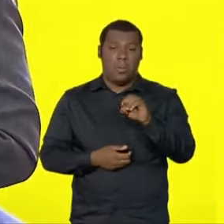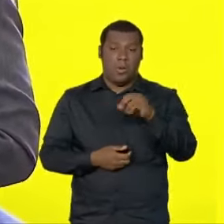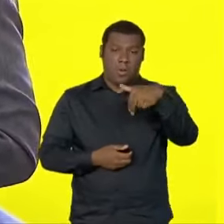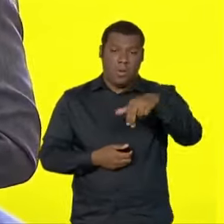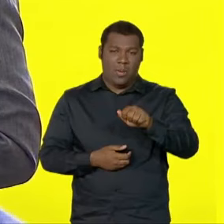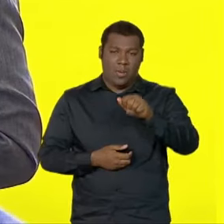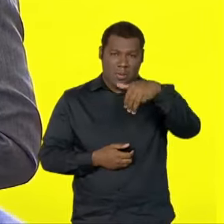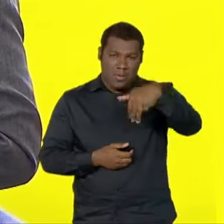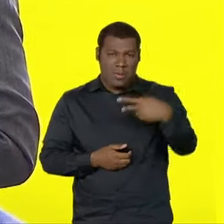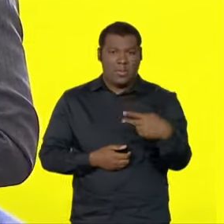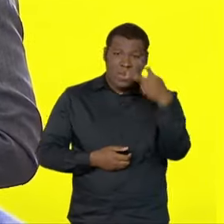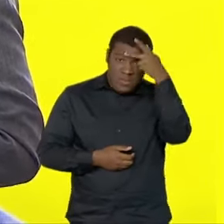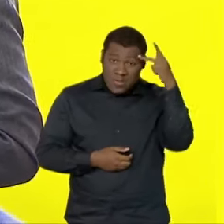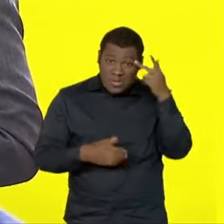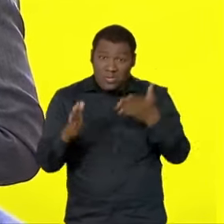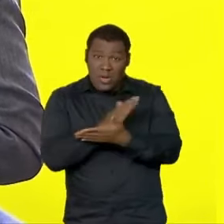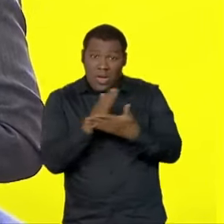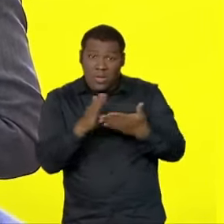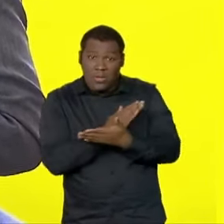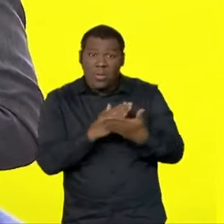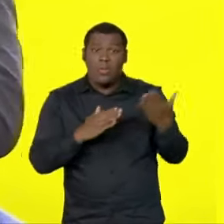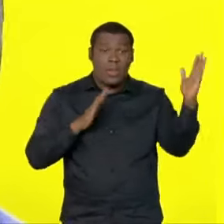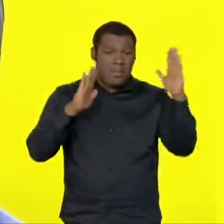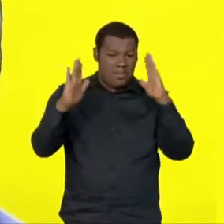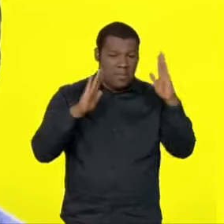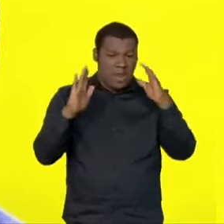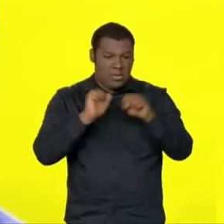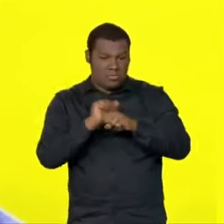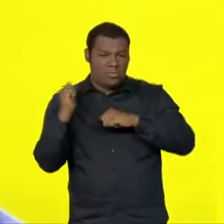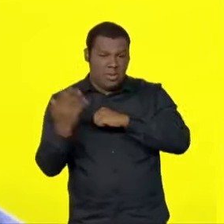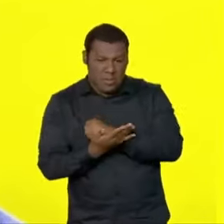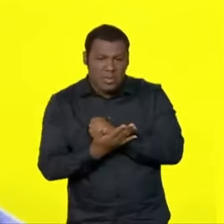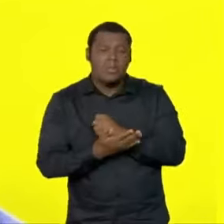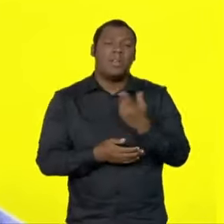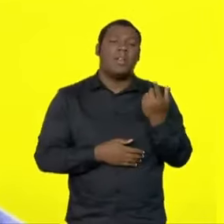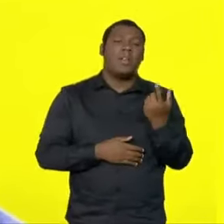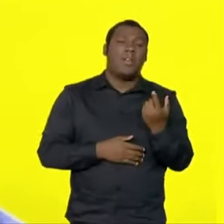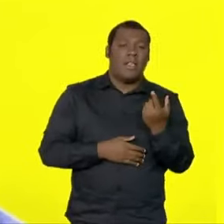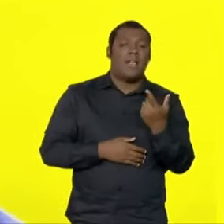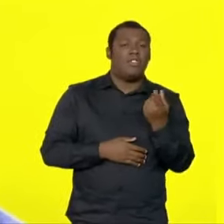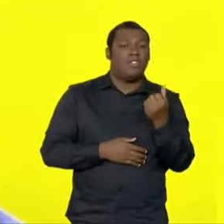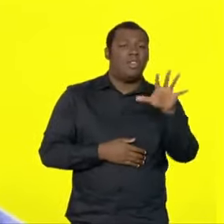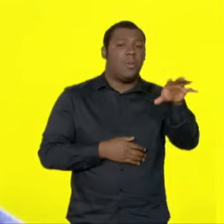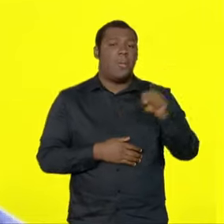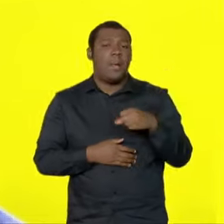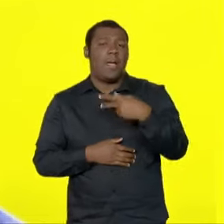gente pegou o dinheiro do Pronamp na época da pandemia, incentivado